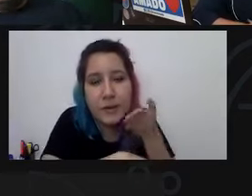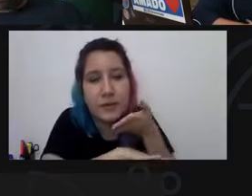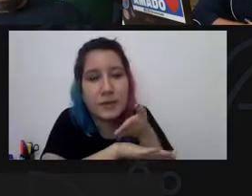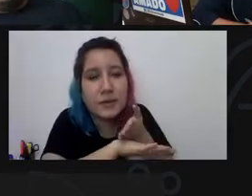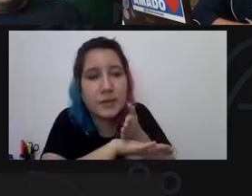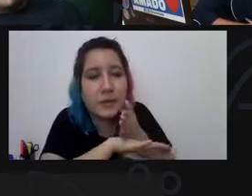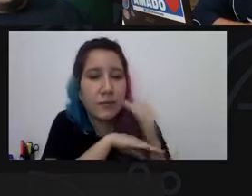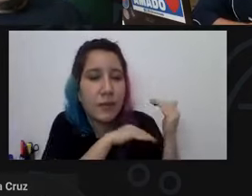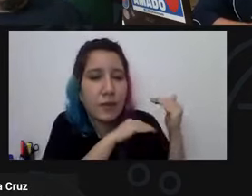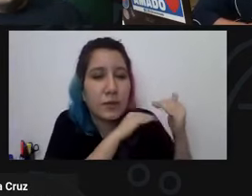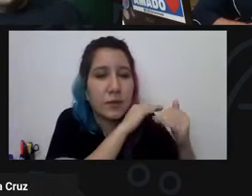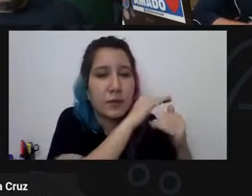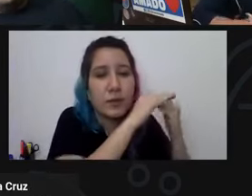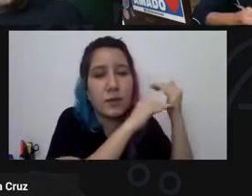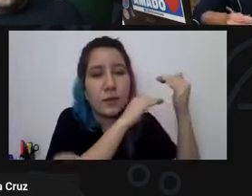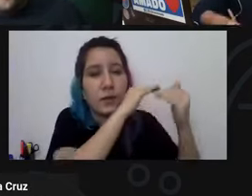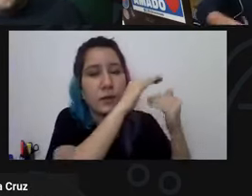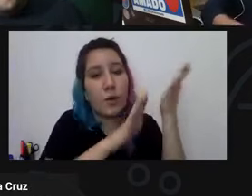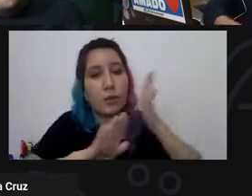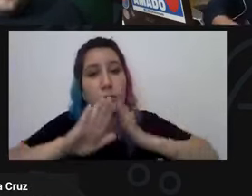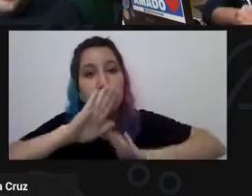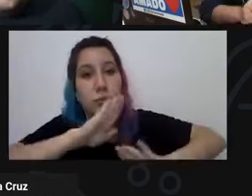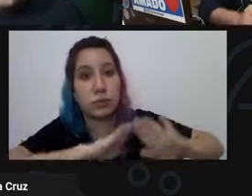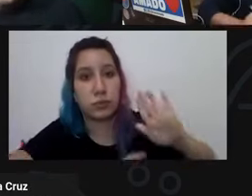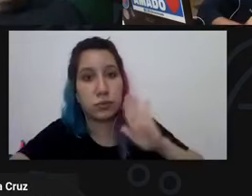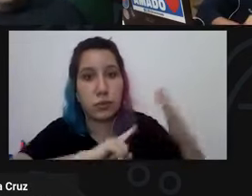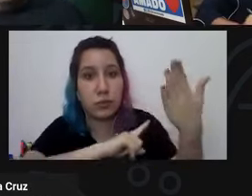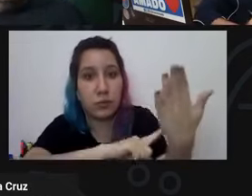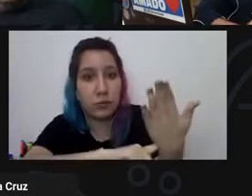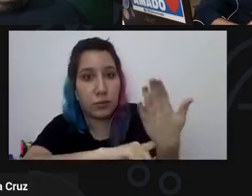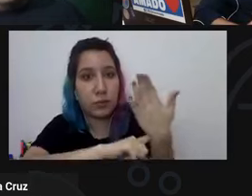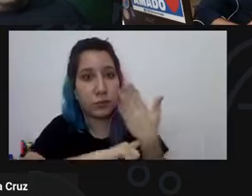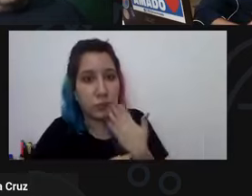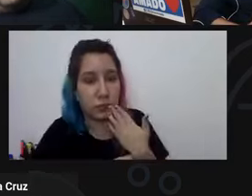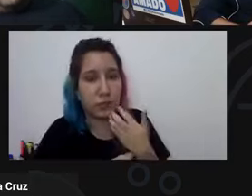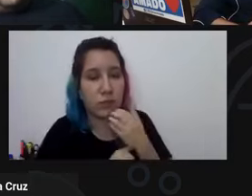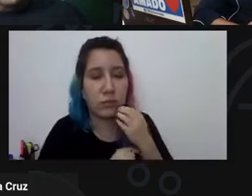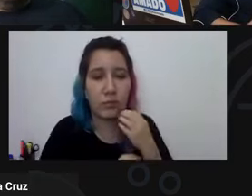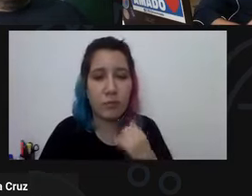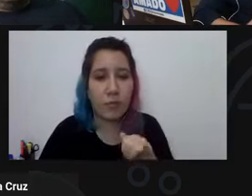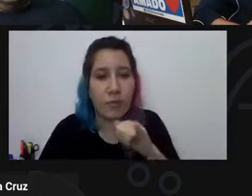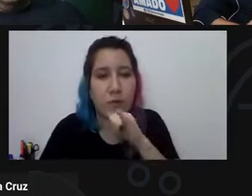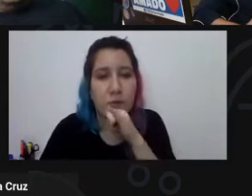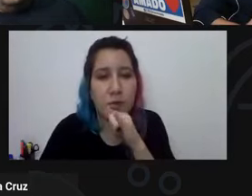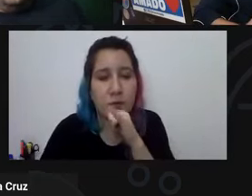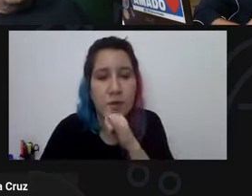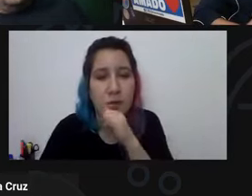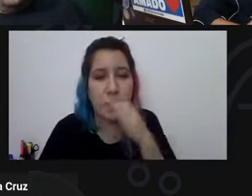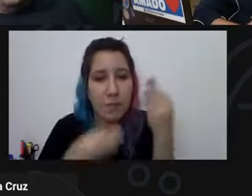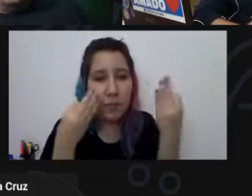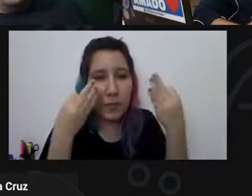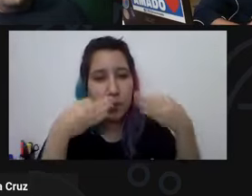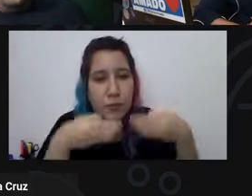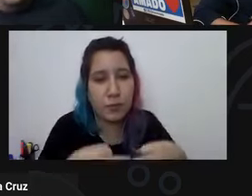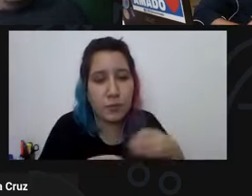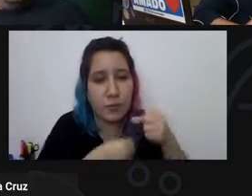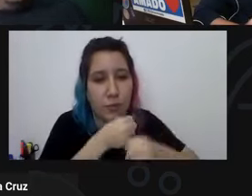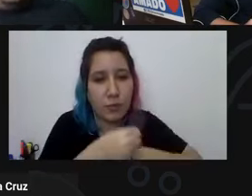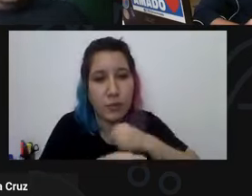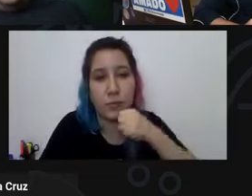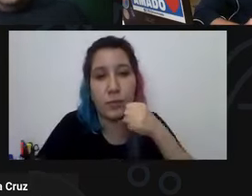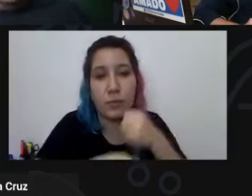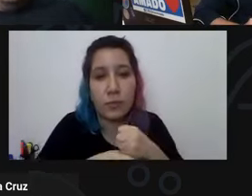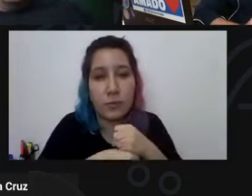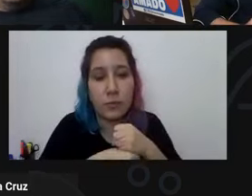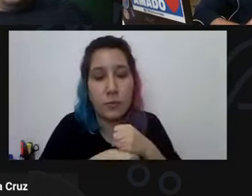a preservar e cuidar do local. Né? Então vamos dar alguns exemplos muito claros, assim, que assim, há anos eu convivo. Uma das